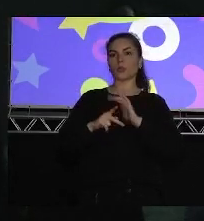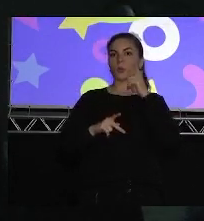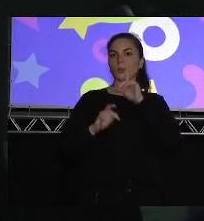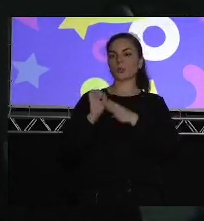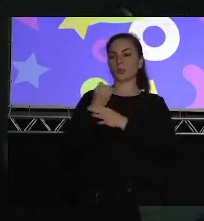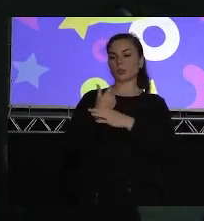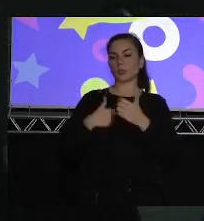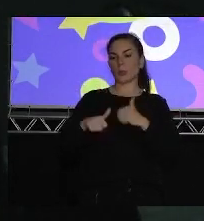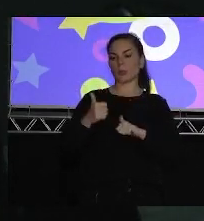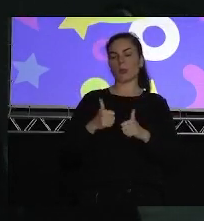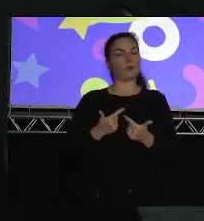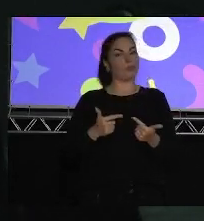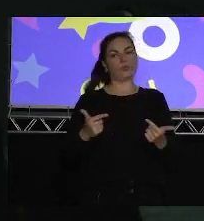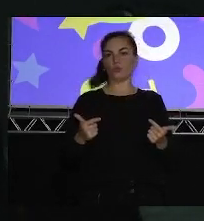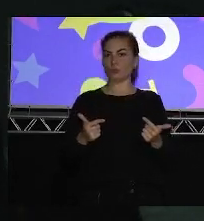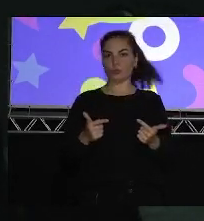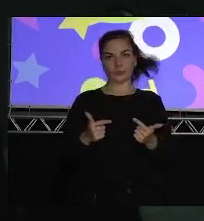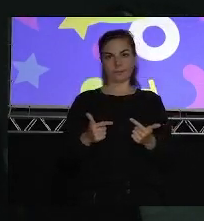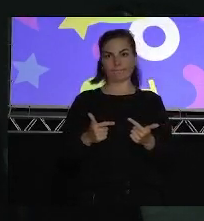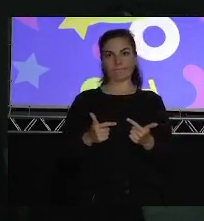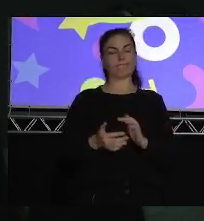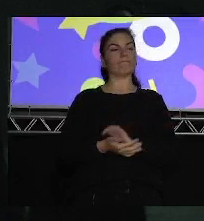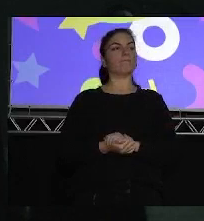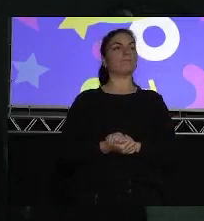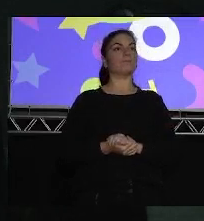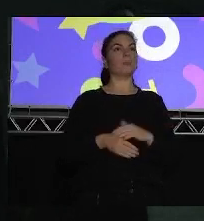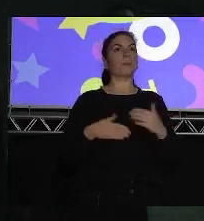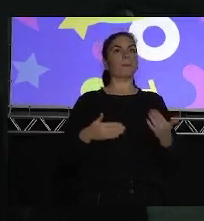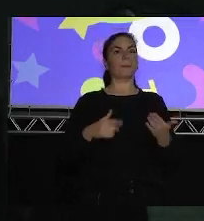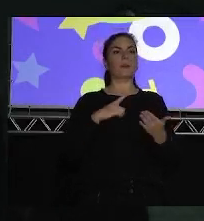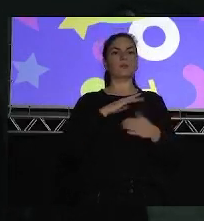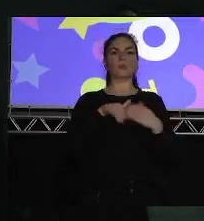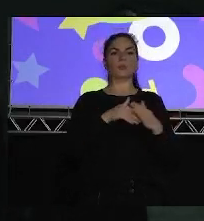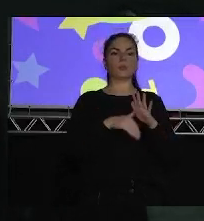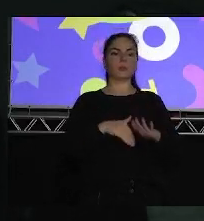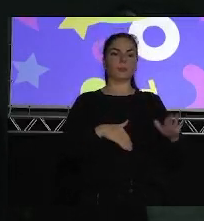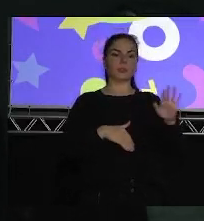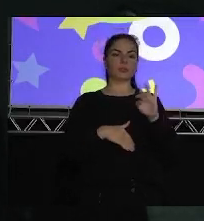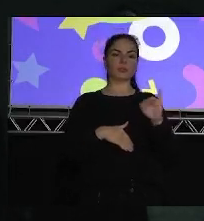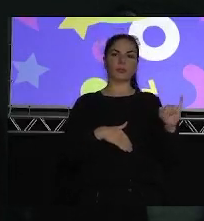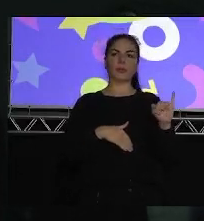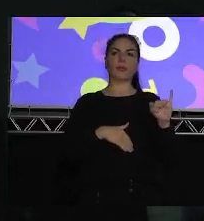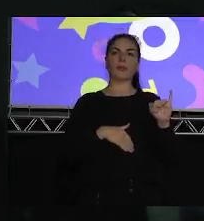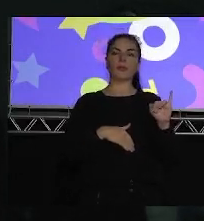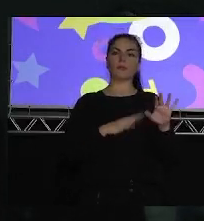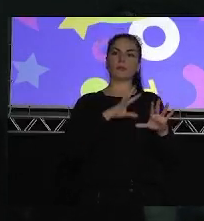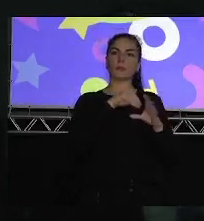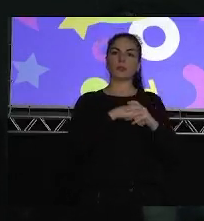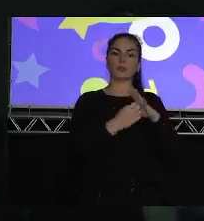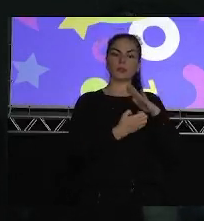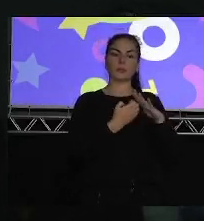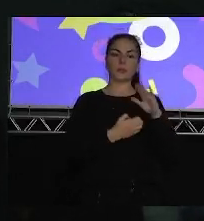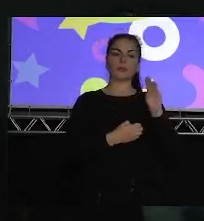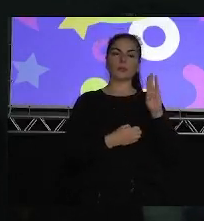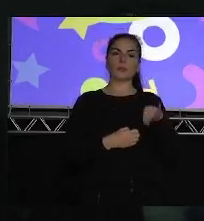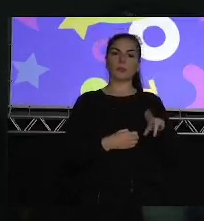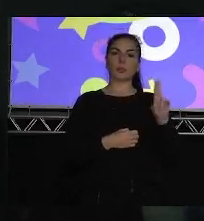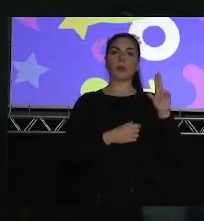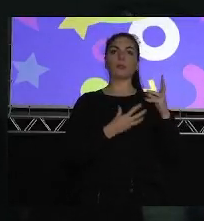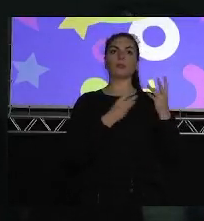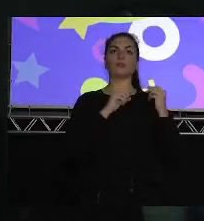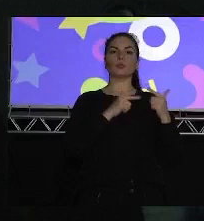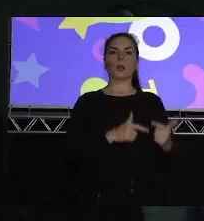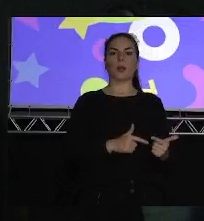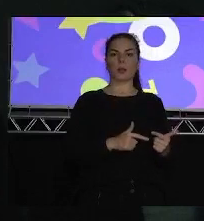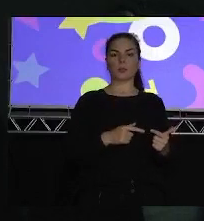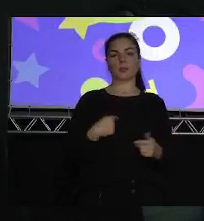Não tinha, né? Então, e toda essa parte de TI da BMW está muito baseada em cima da agilidade clássica, gente. O que